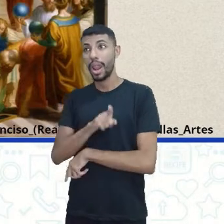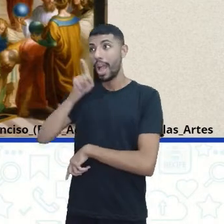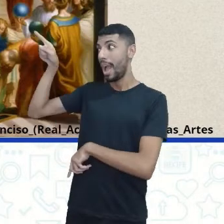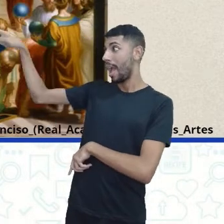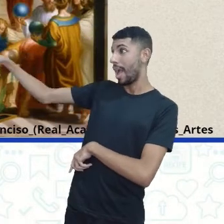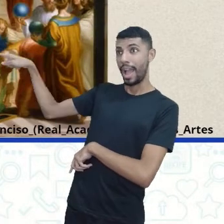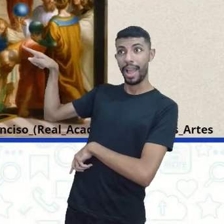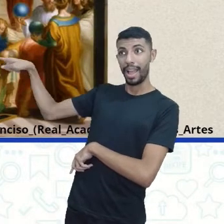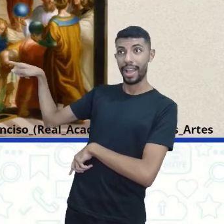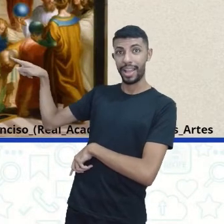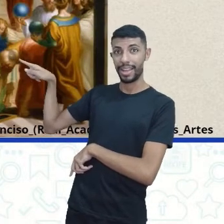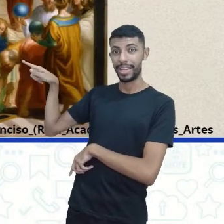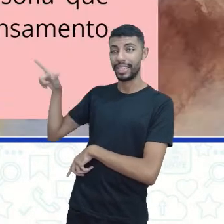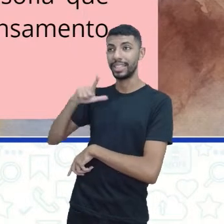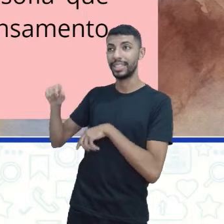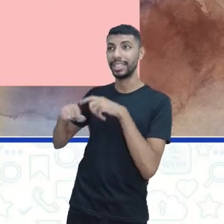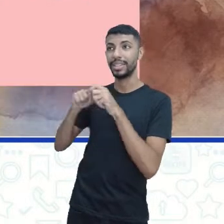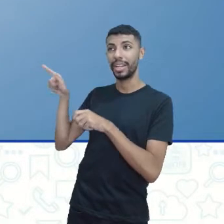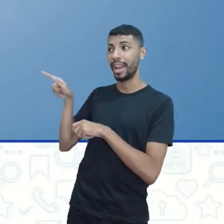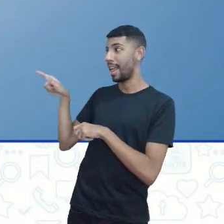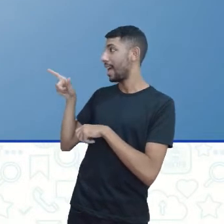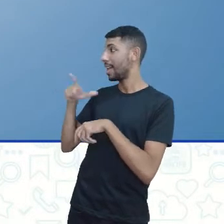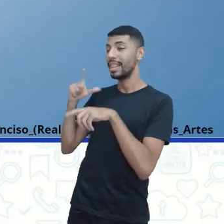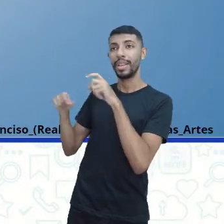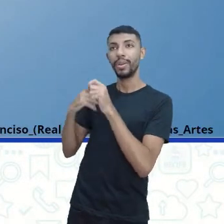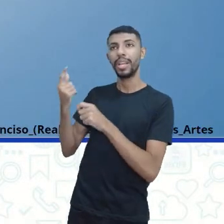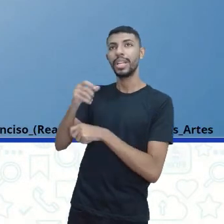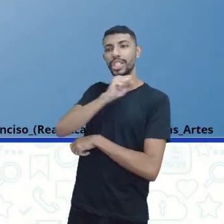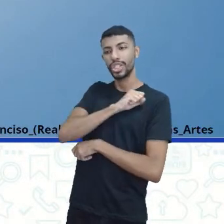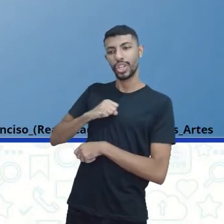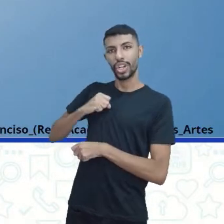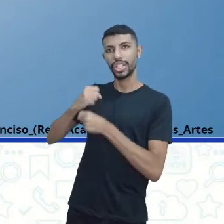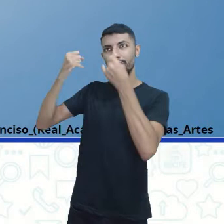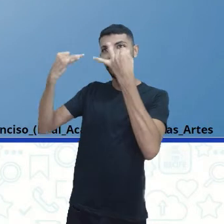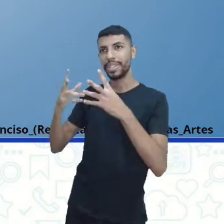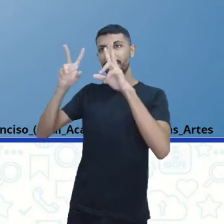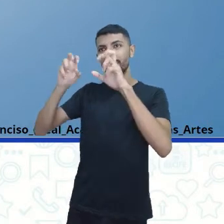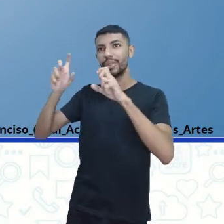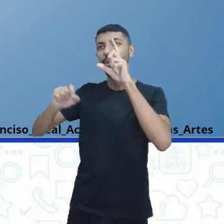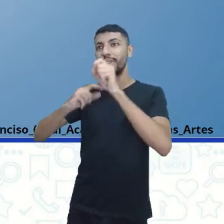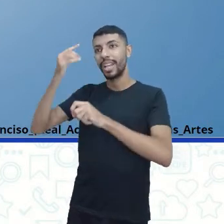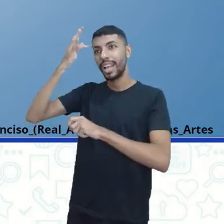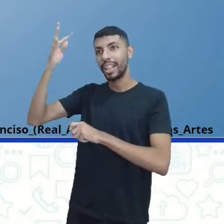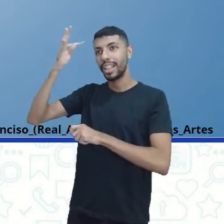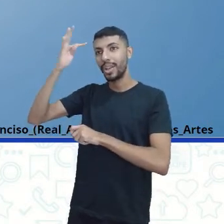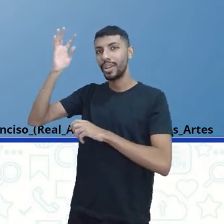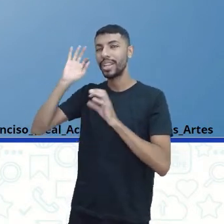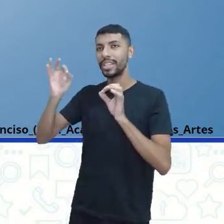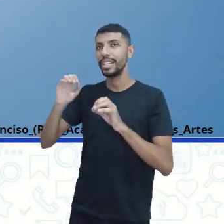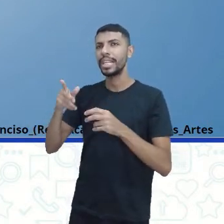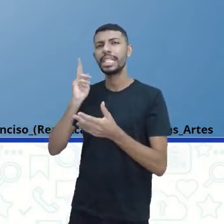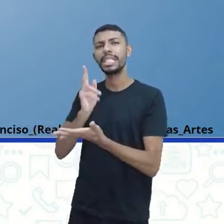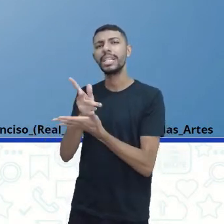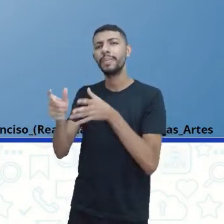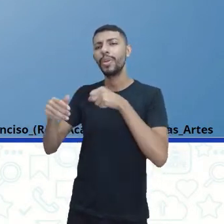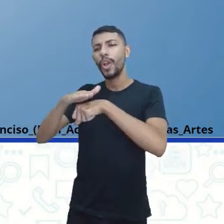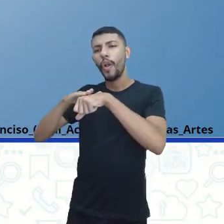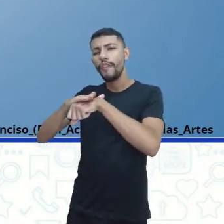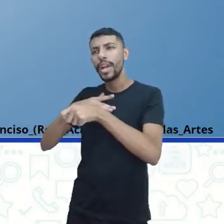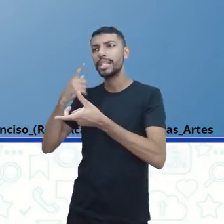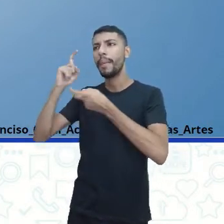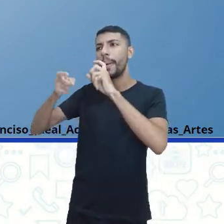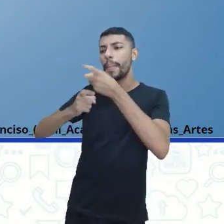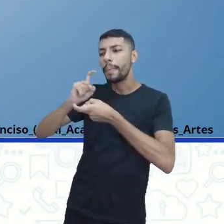suas teorias, né? Que está aqui, ele sempre nesse movimento da conversa,